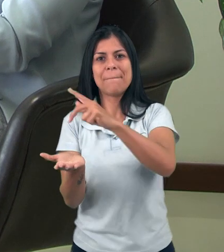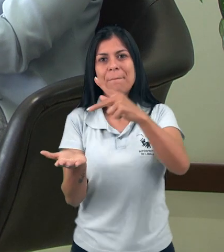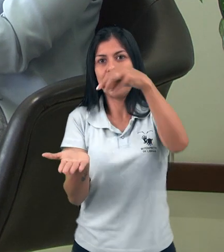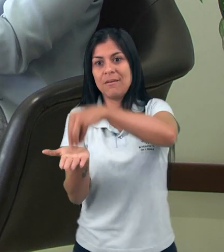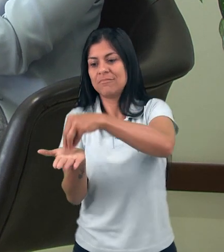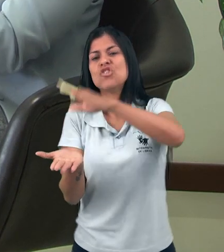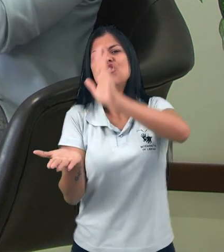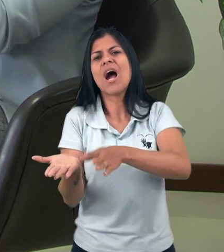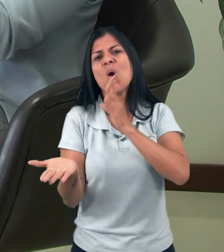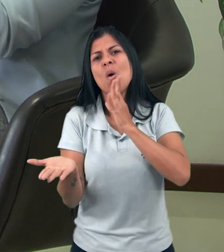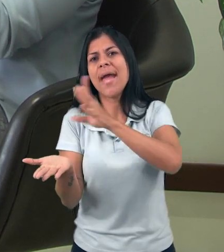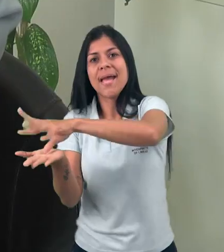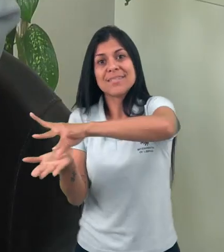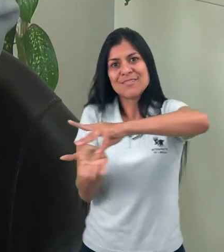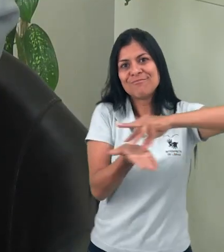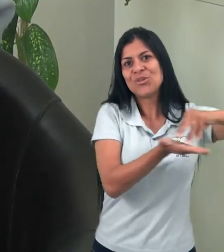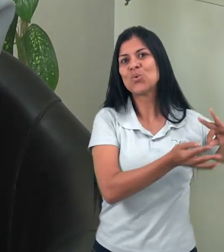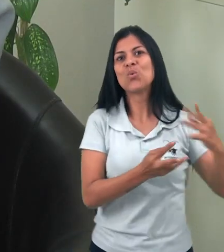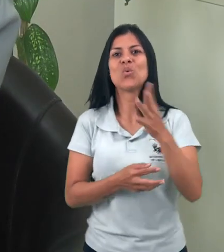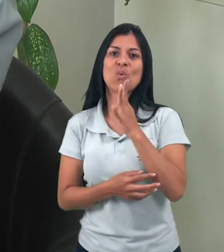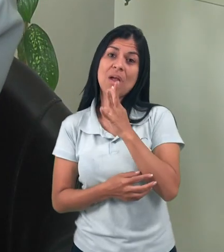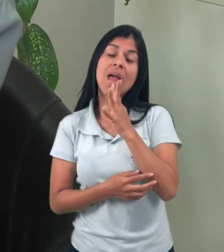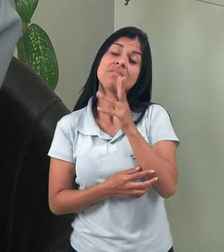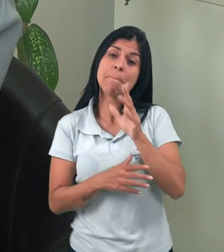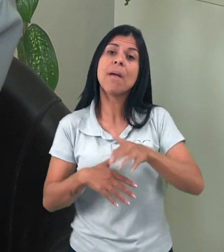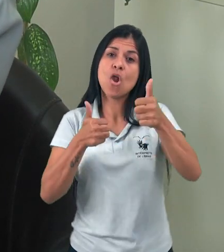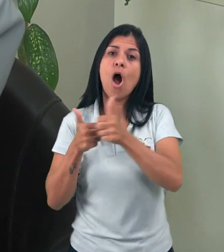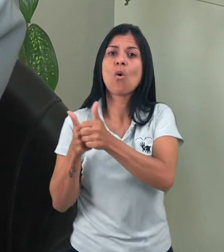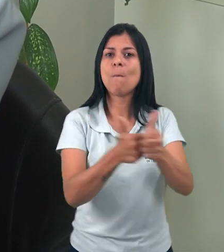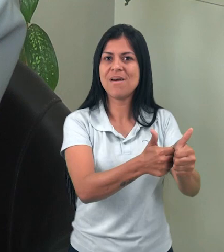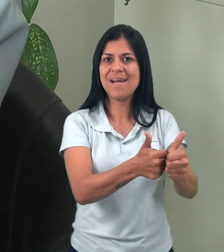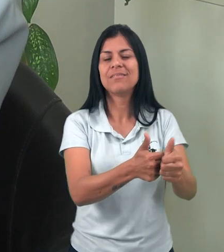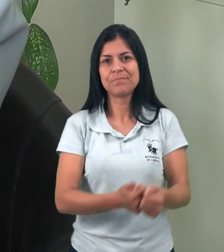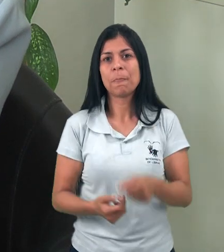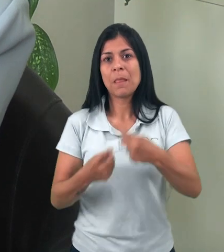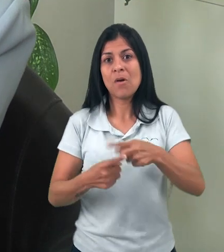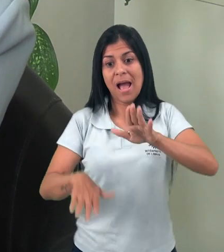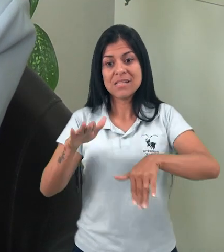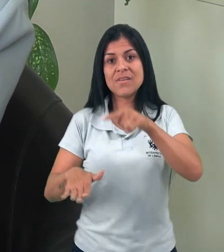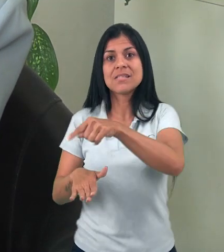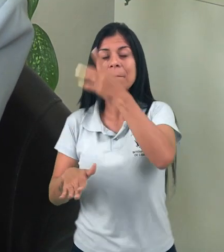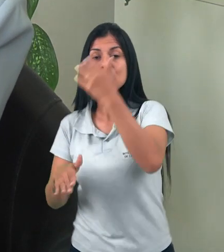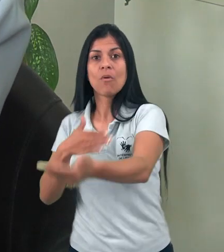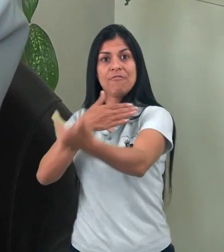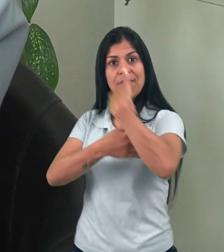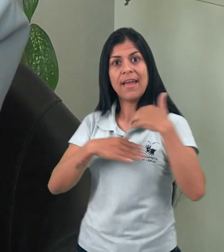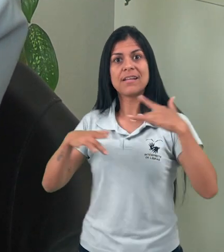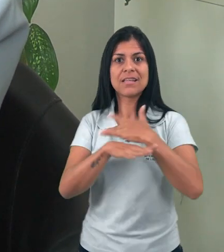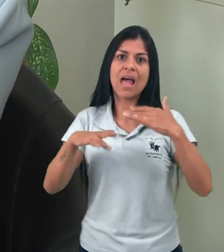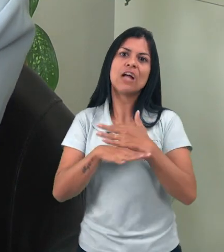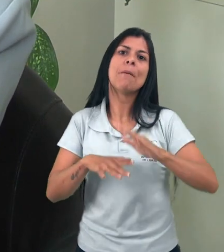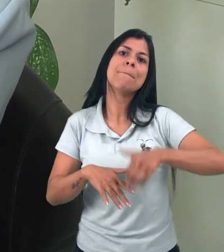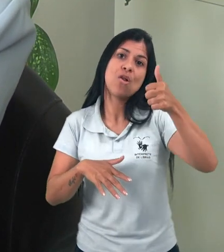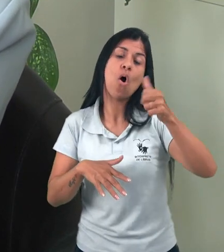novo. Eu sei que ele já foi atendido e ele está em seguimento para esse acompanhamento. Porque muitas vezes é mais fácil ele ir onde a gente vai do que